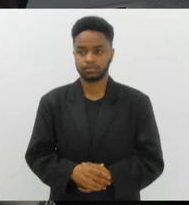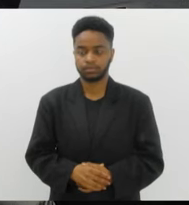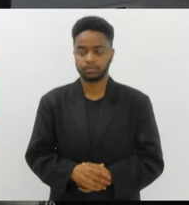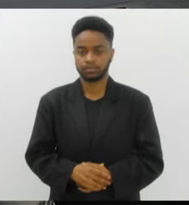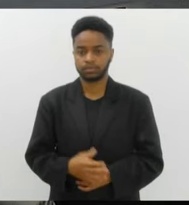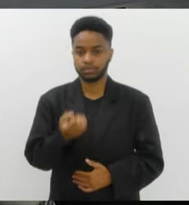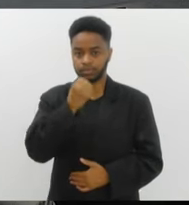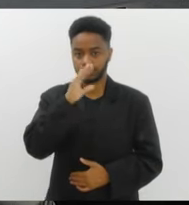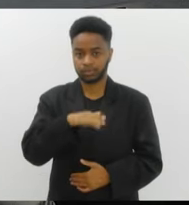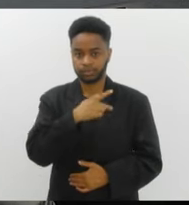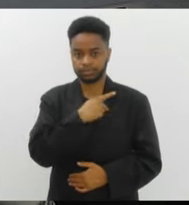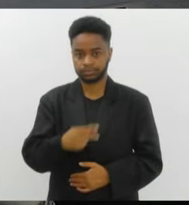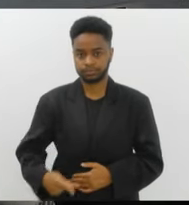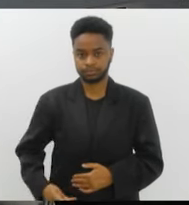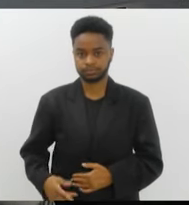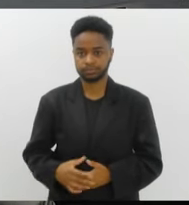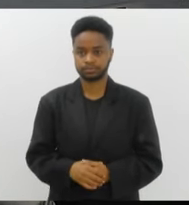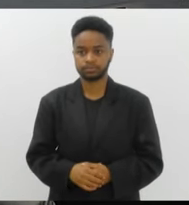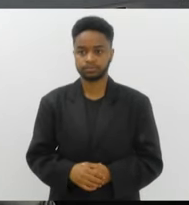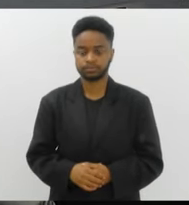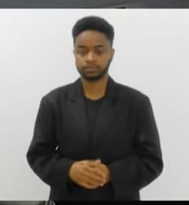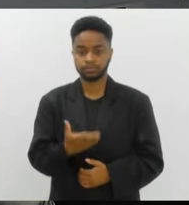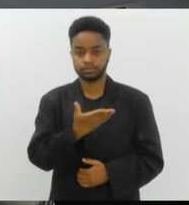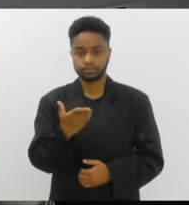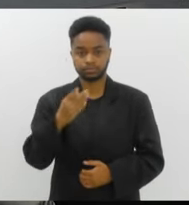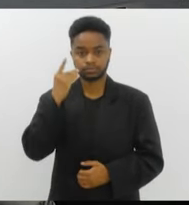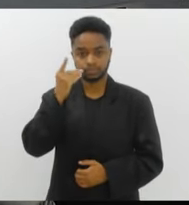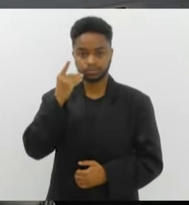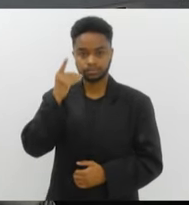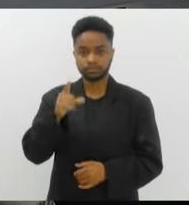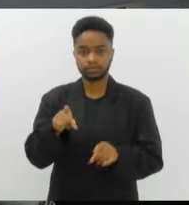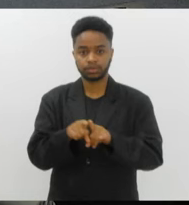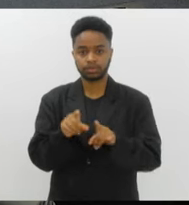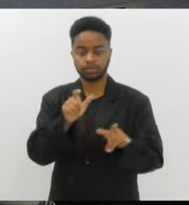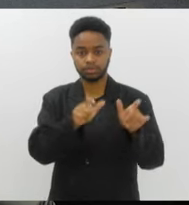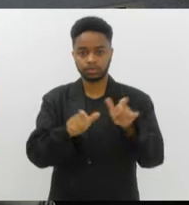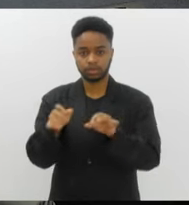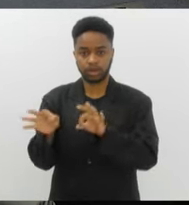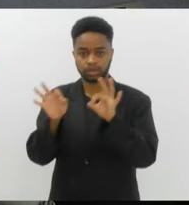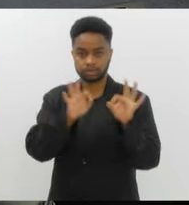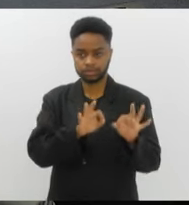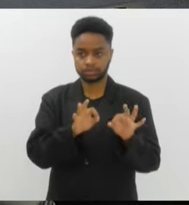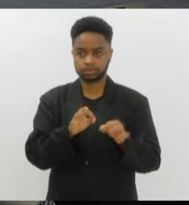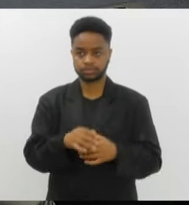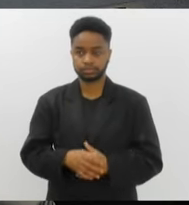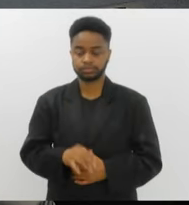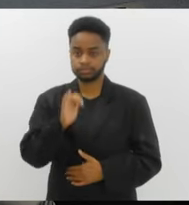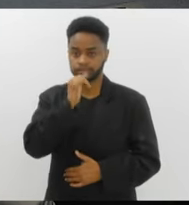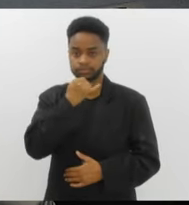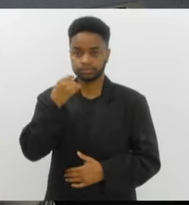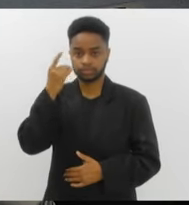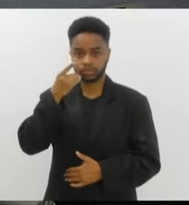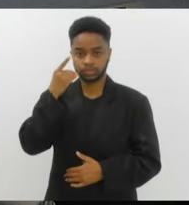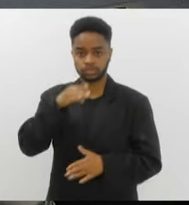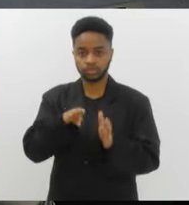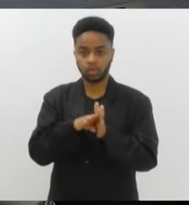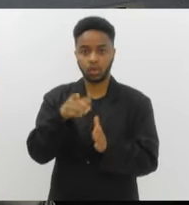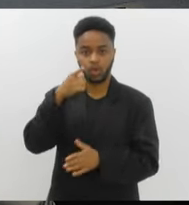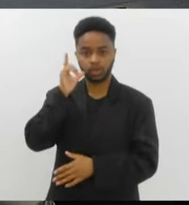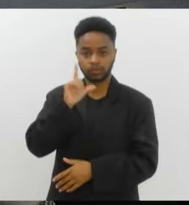Boa tarde, presidente, nobres colegas parlamentares, público presente que nos assiste. Uma pena que o deputado que chegou ontem foi